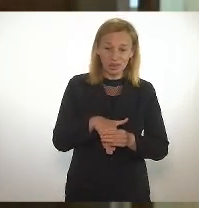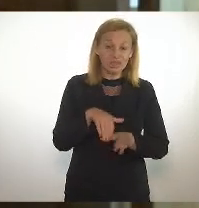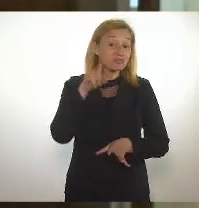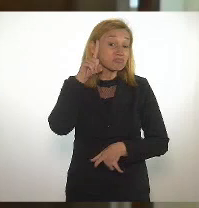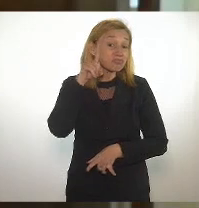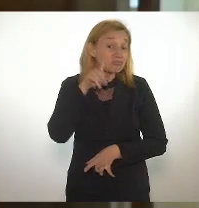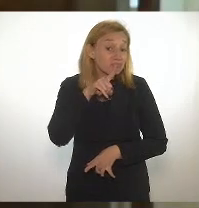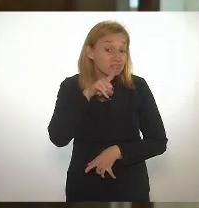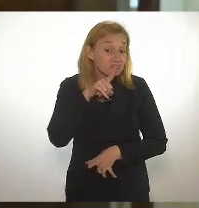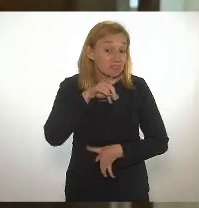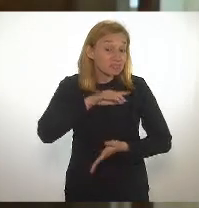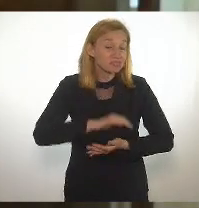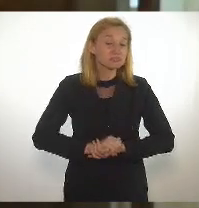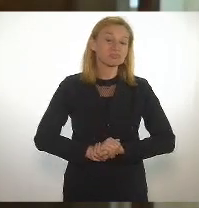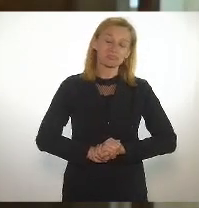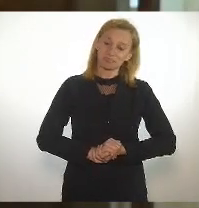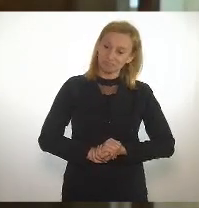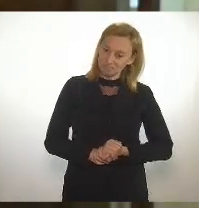americanas.